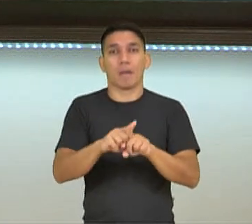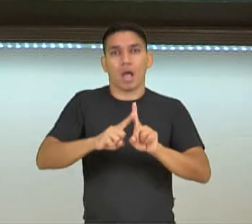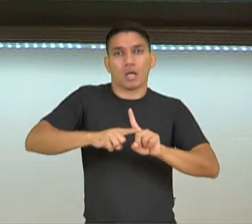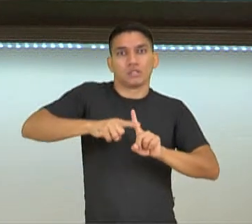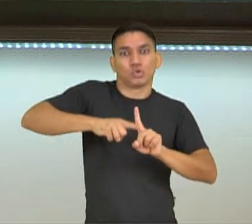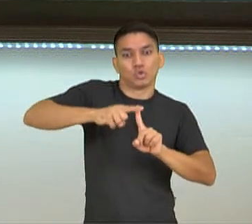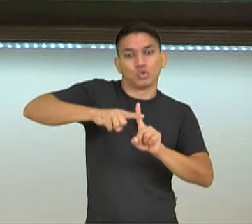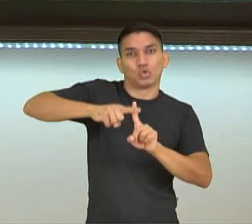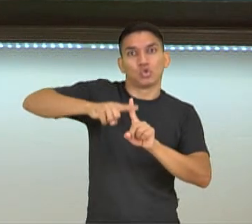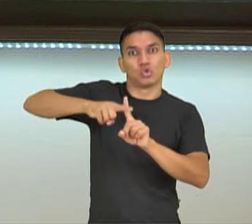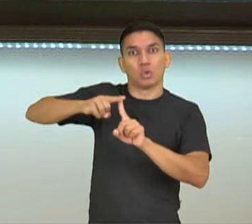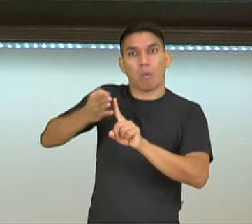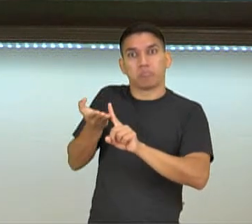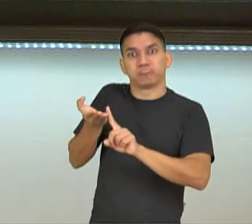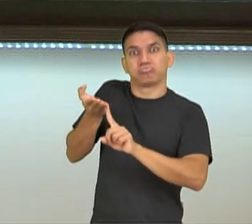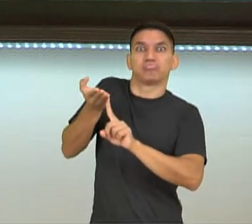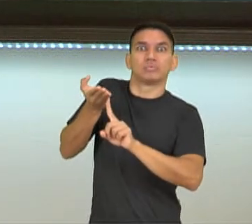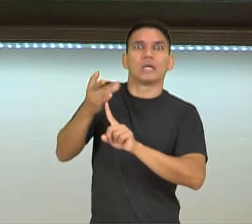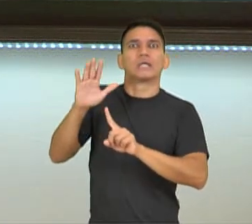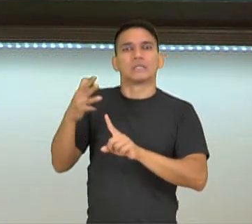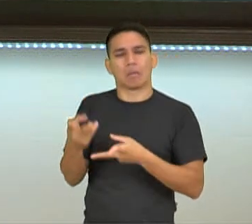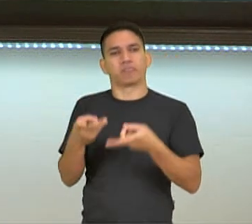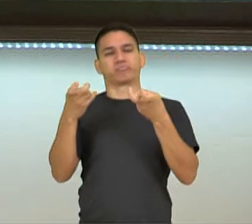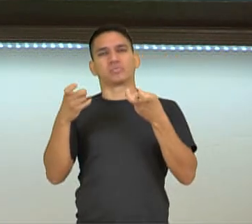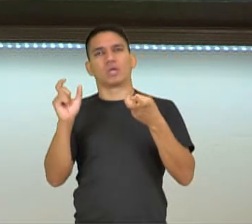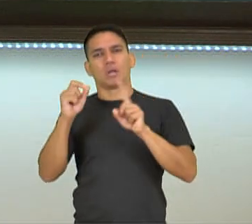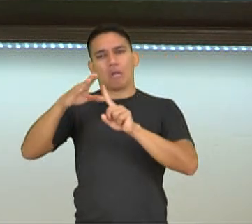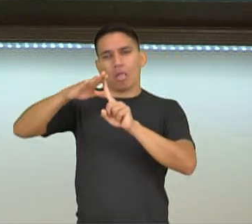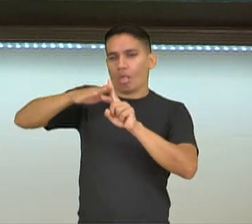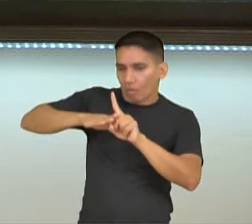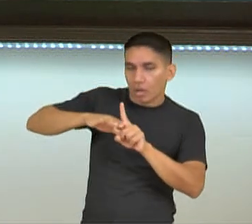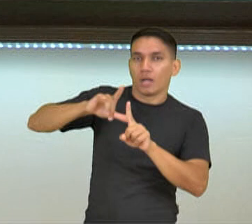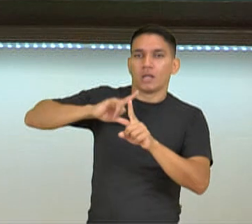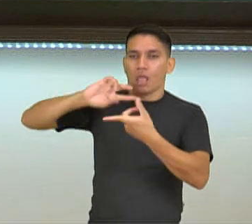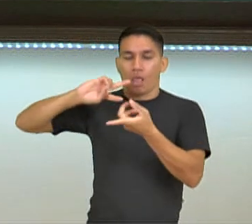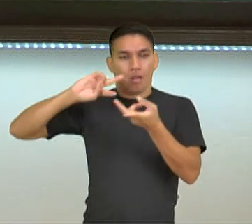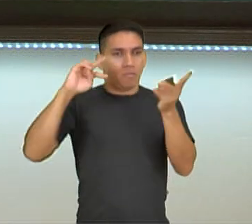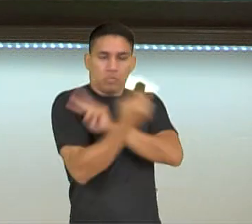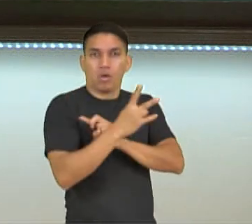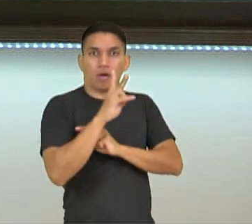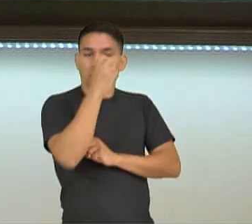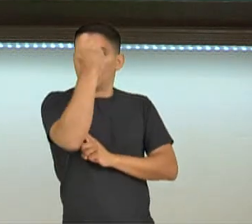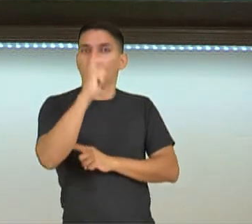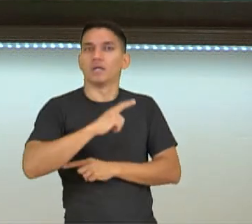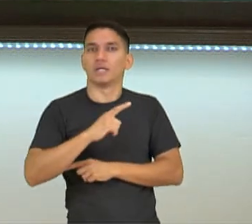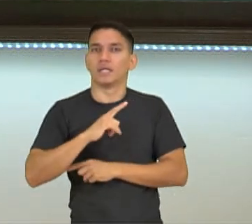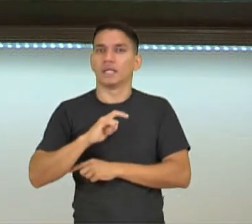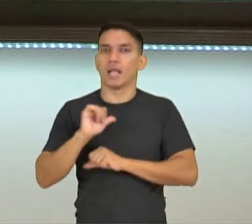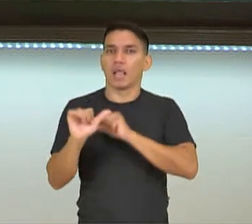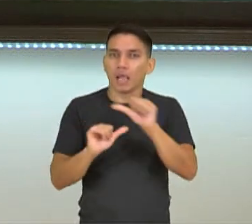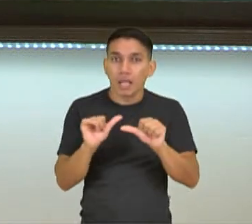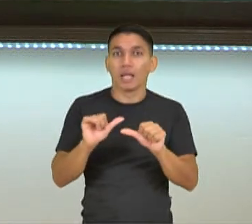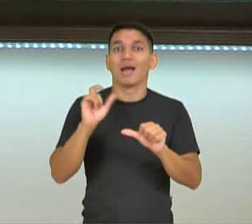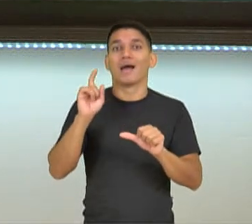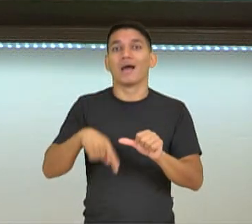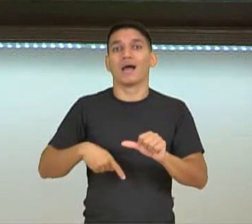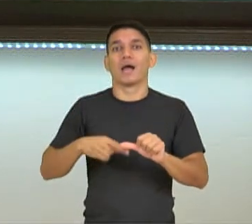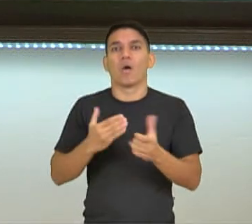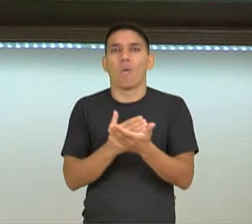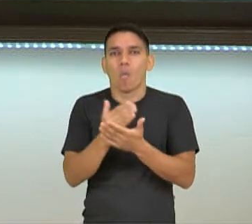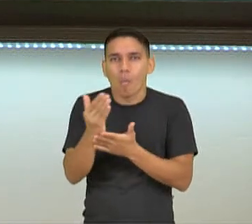tem a diferença brusca de mudança de temperatura e é onde você tem a chamada